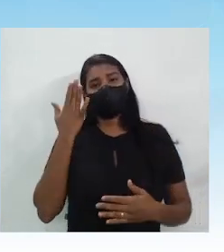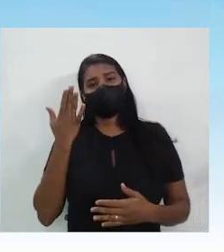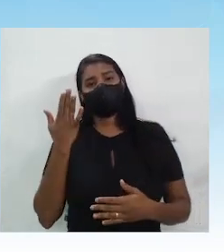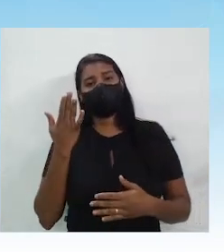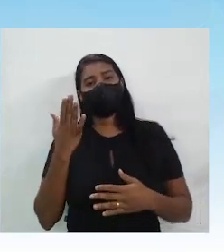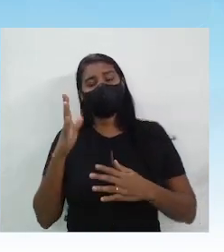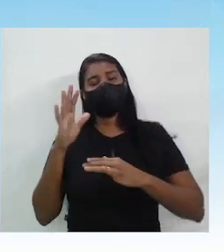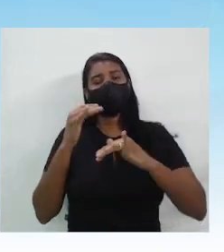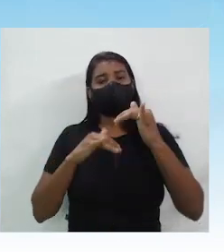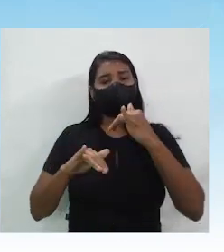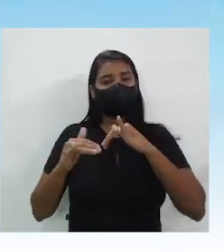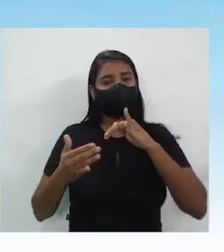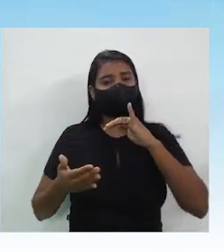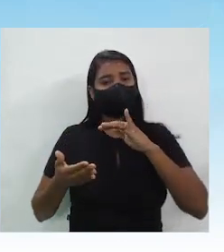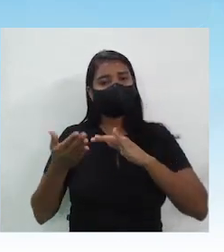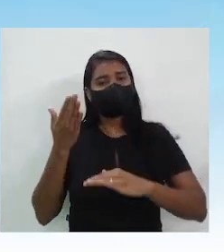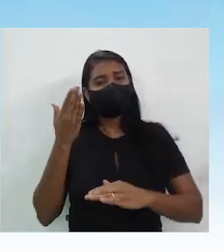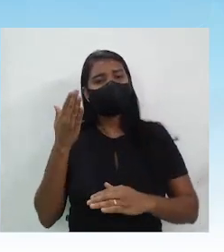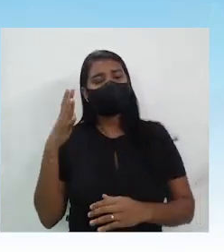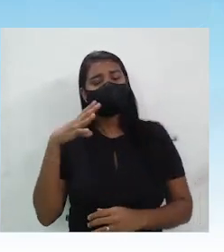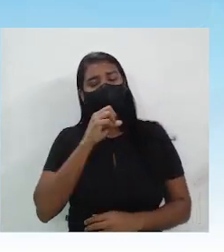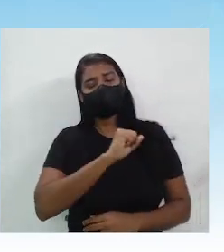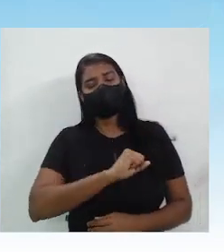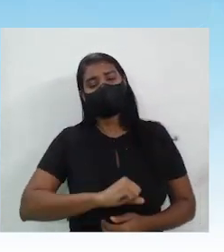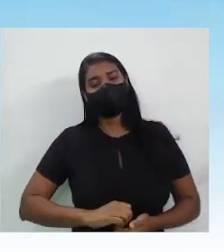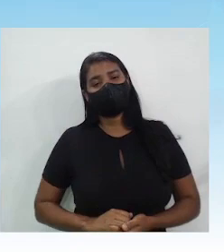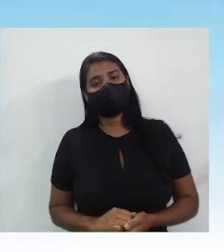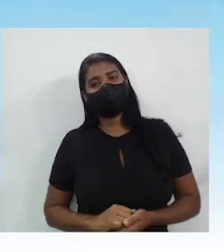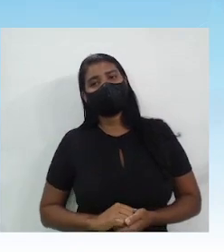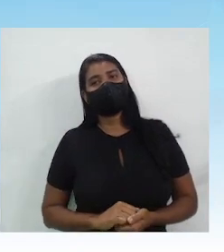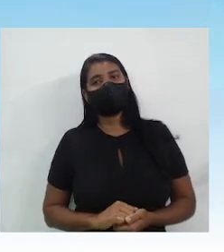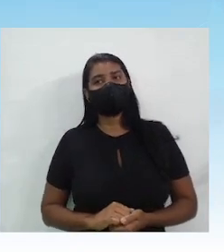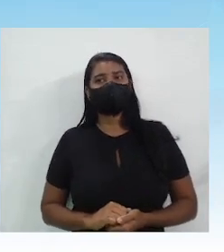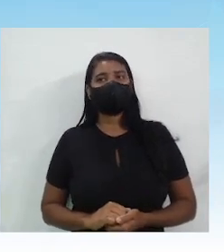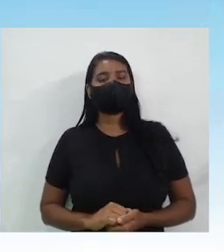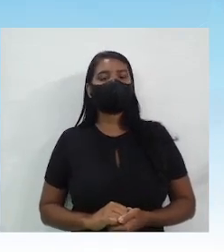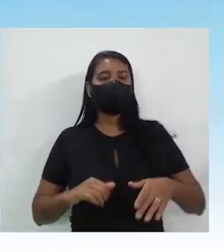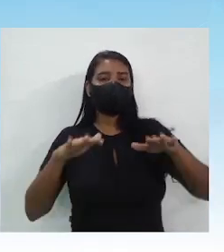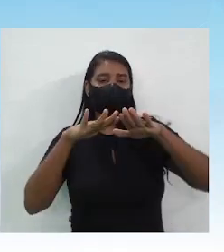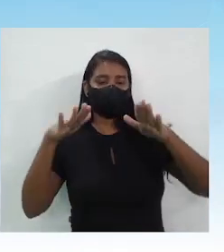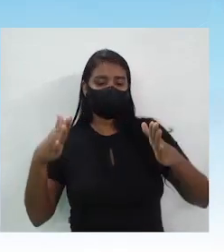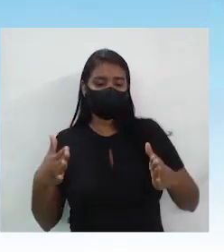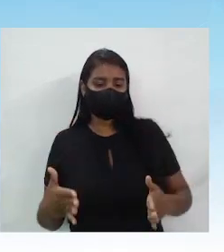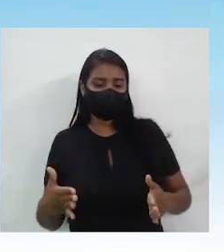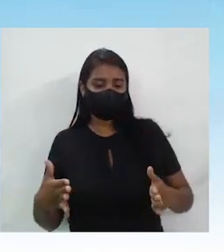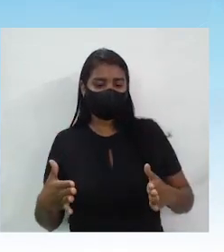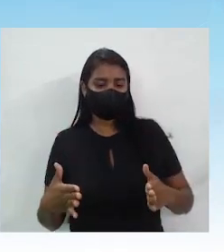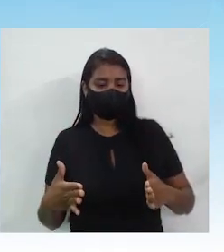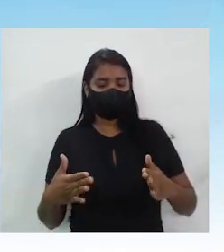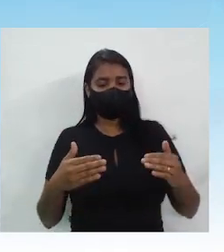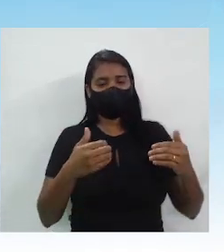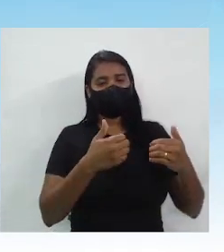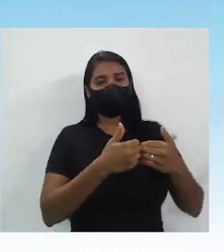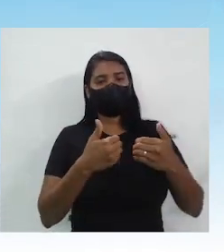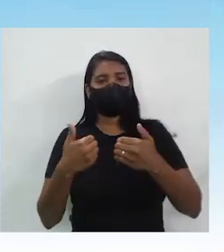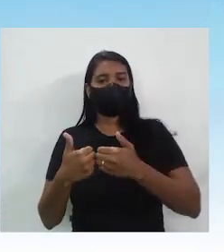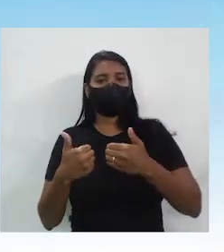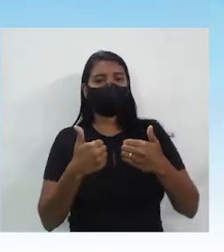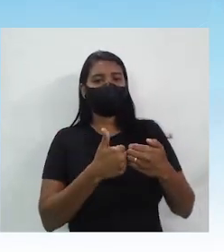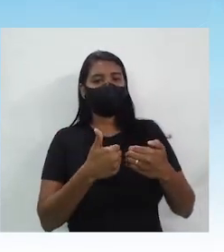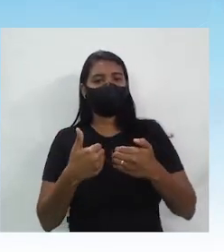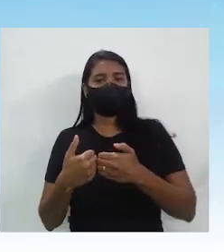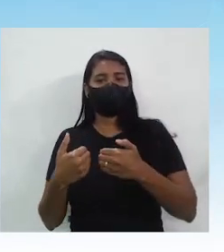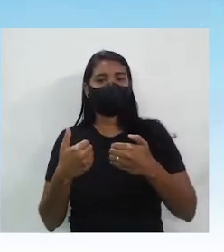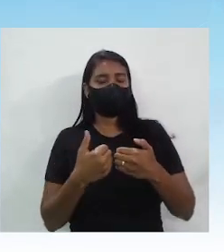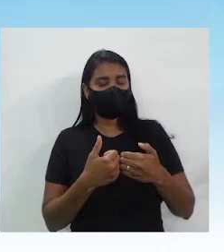carências de energia, isso de forma rápida. Elas podem ser instaladas em locais próximos às